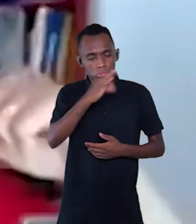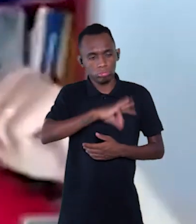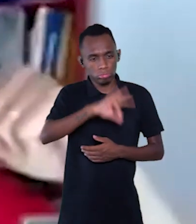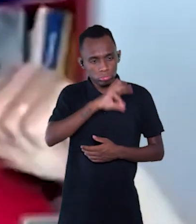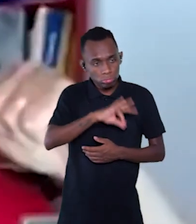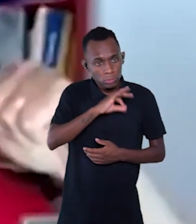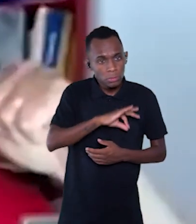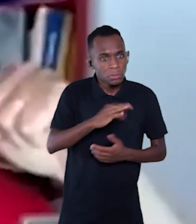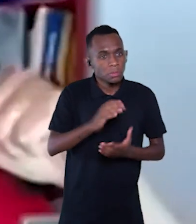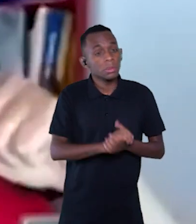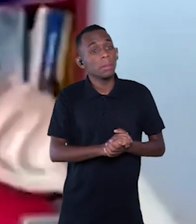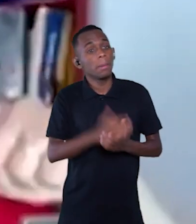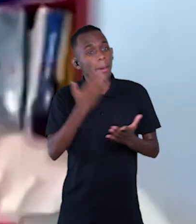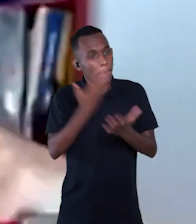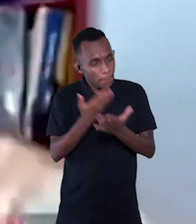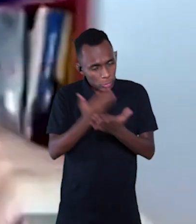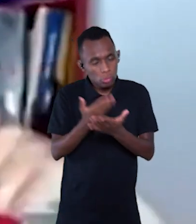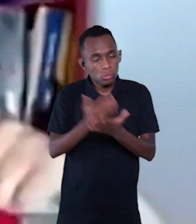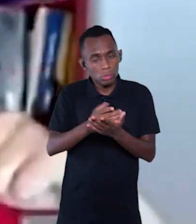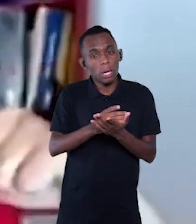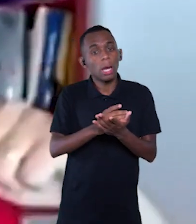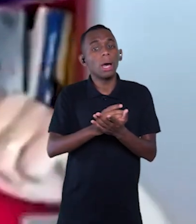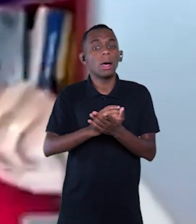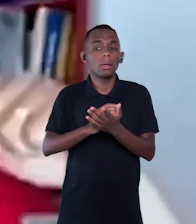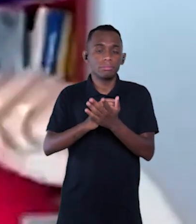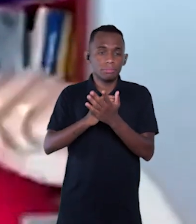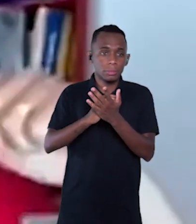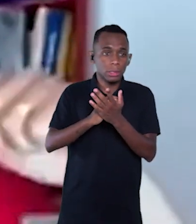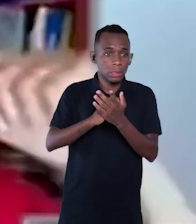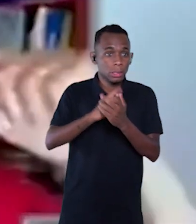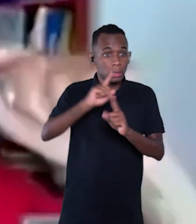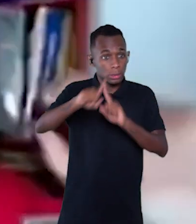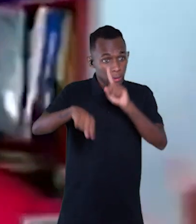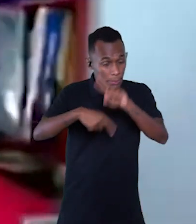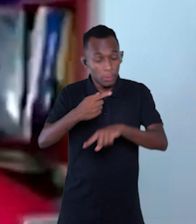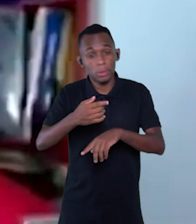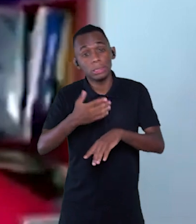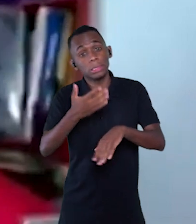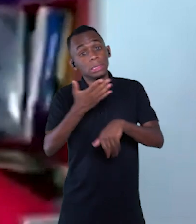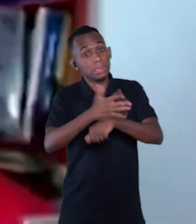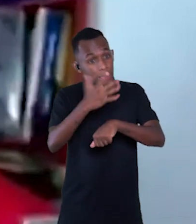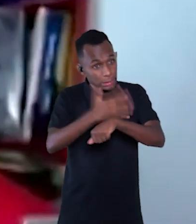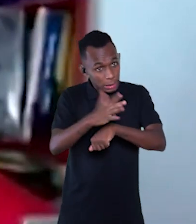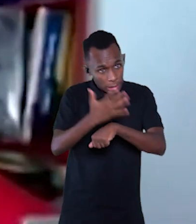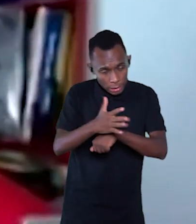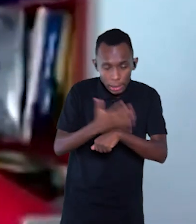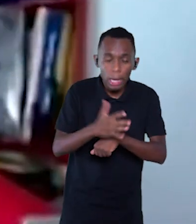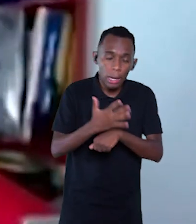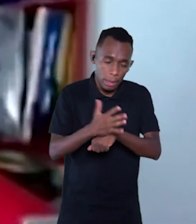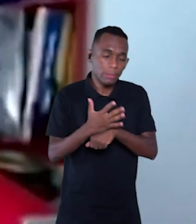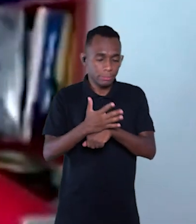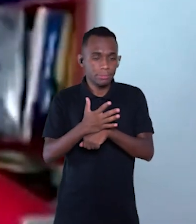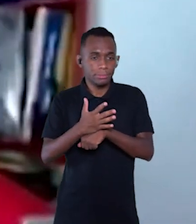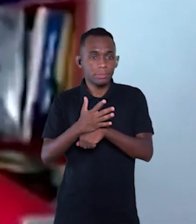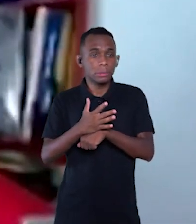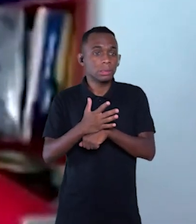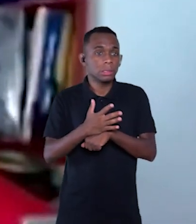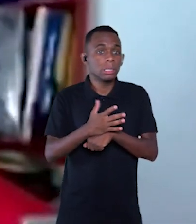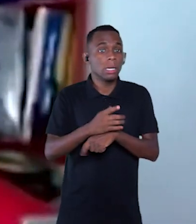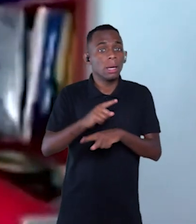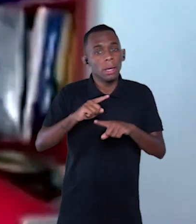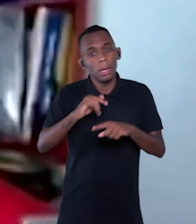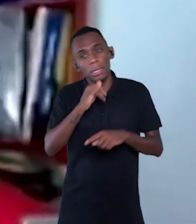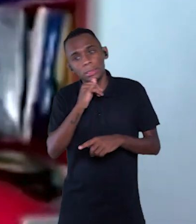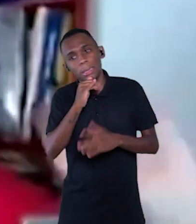uma grana para poder estudar bastante, passar na residência, que às vezes o cara está ali atendendo como médico de família, mas ele quer